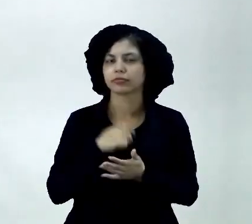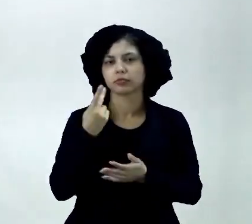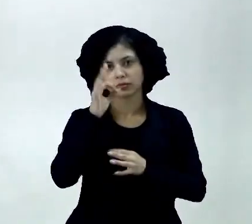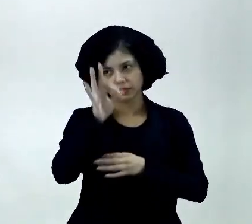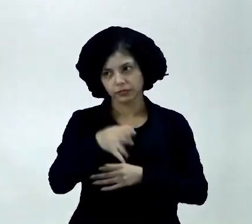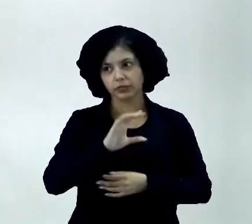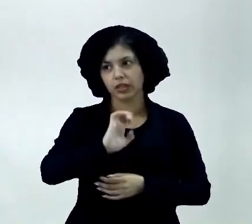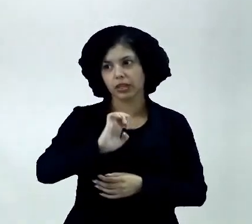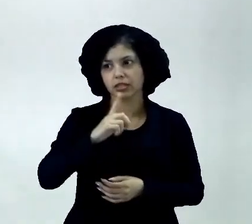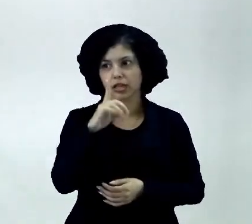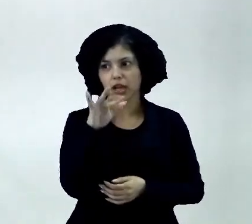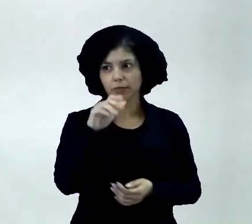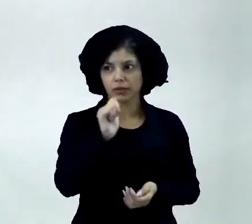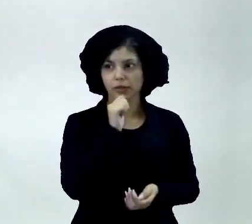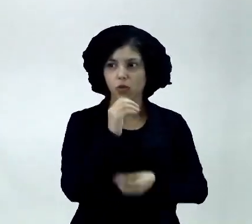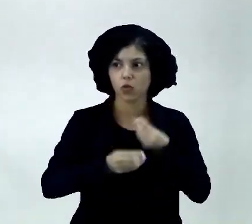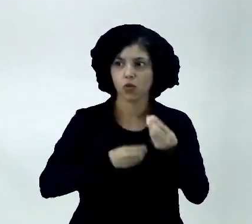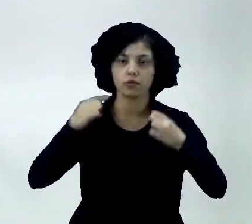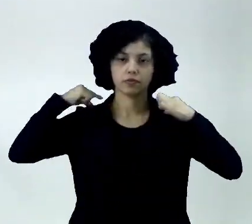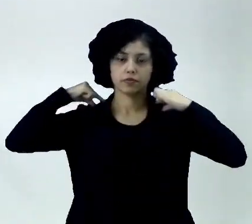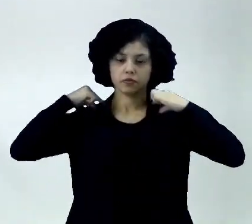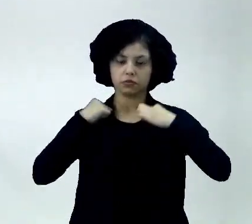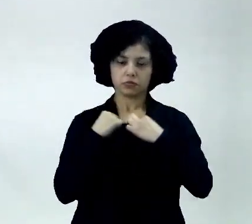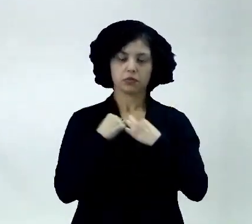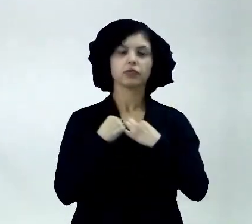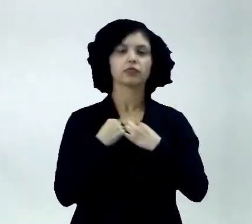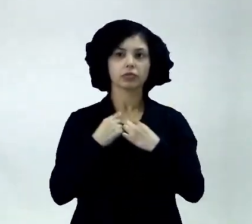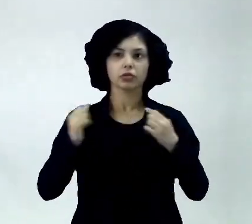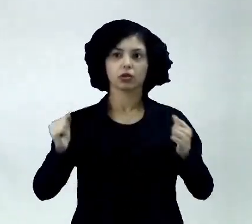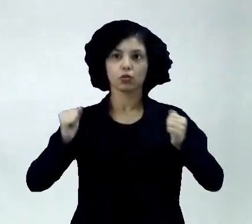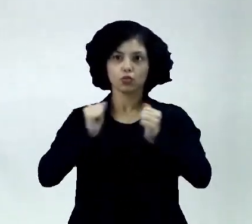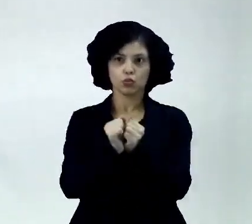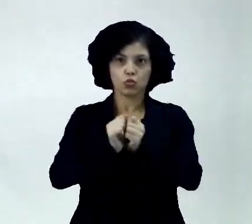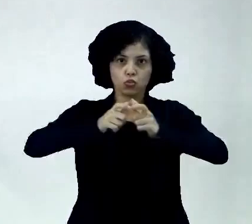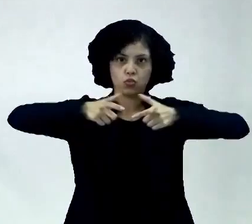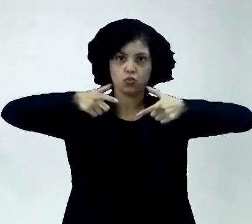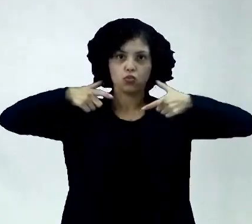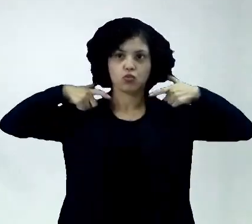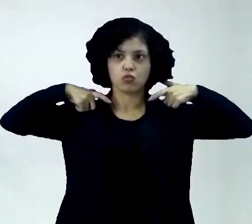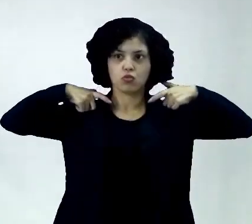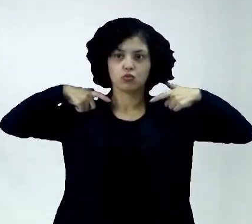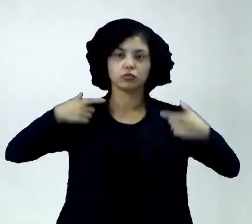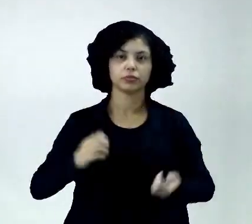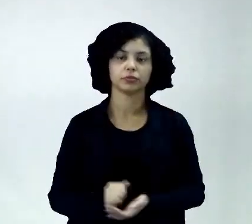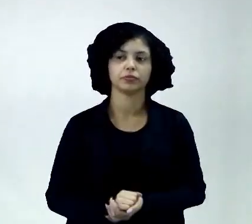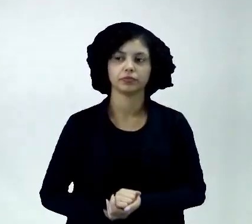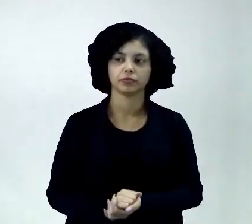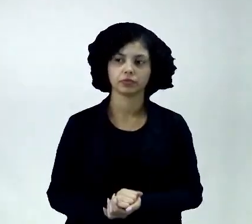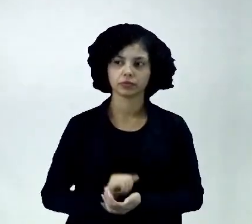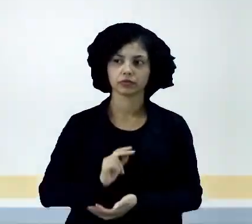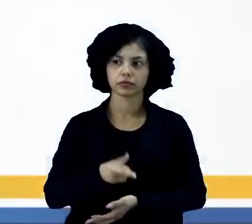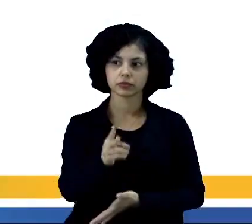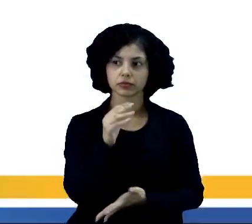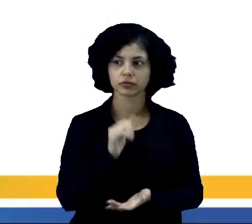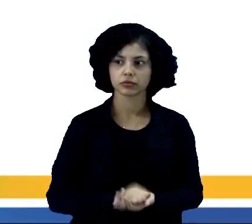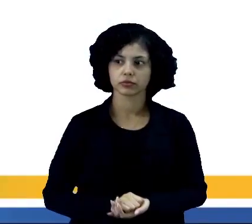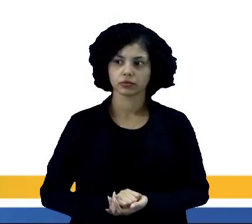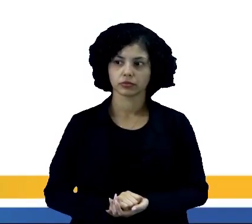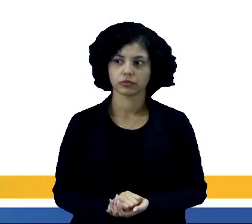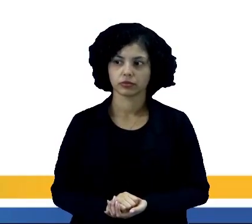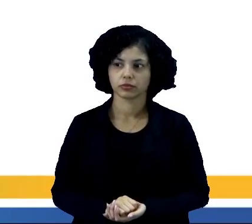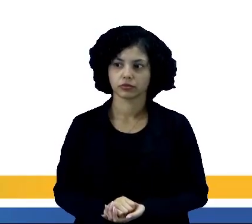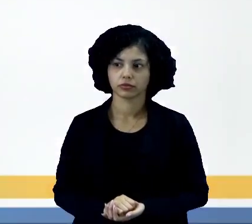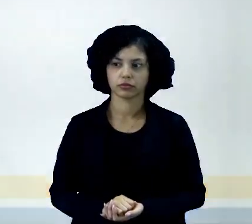Escápula, tranquilo? Então, tanto a clavícula quanto a escápula, elas fazem a cintura escapular, beleza? Seguindo, a gente também